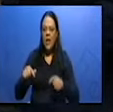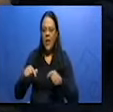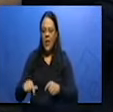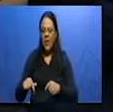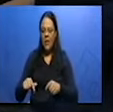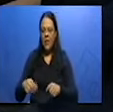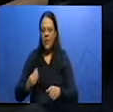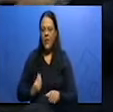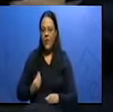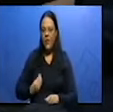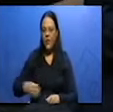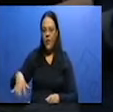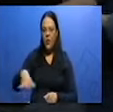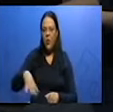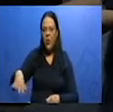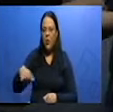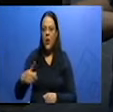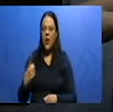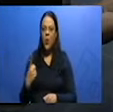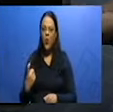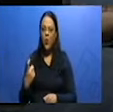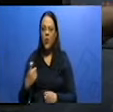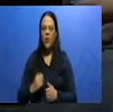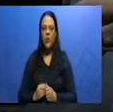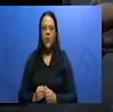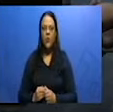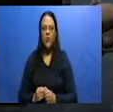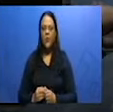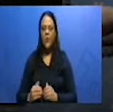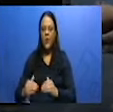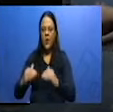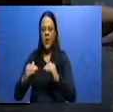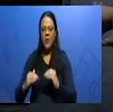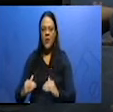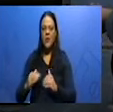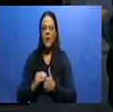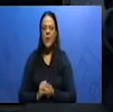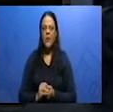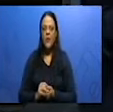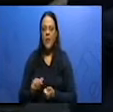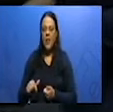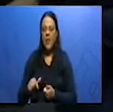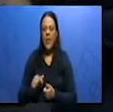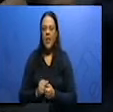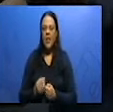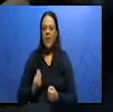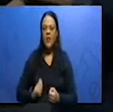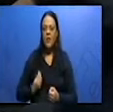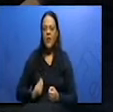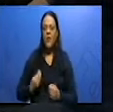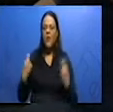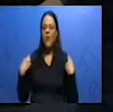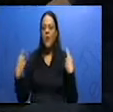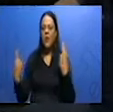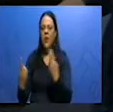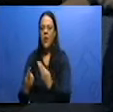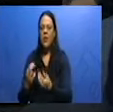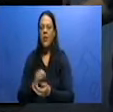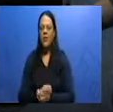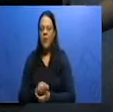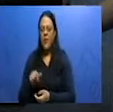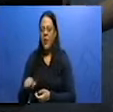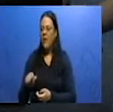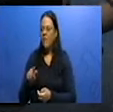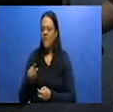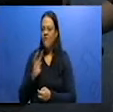Muitos povos de língua bantu organizaram-se em reinos, mas ainda não conheciam técnicas